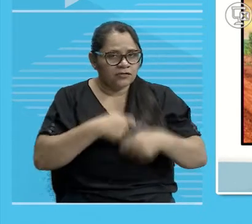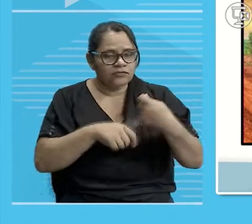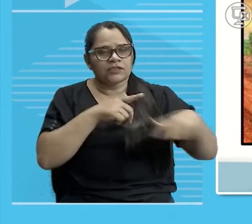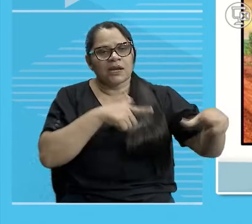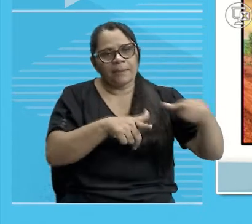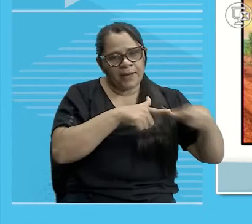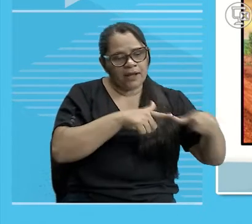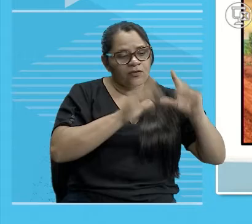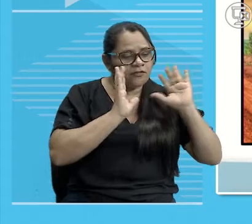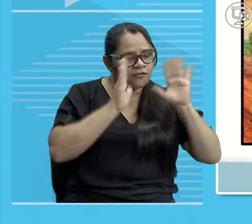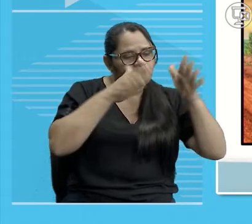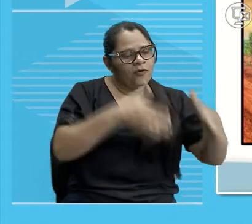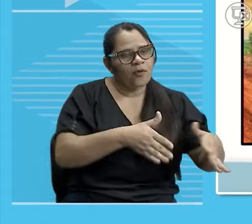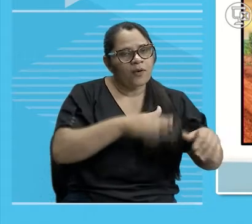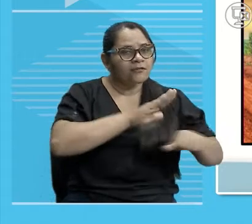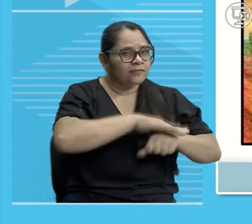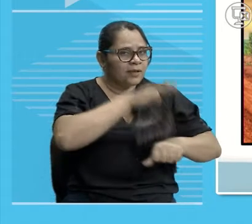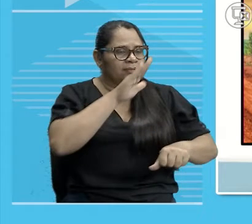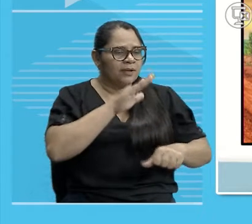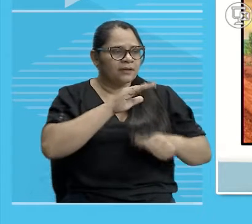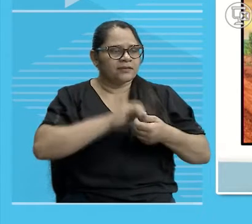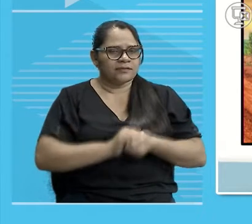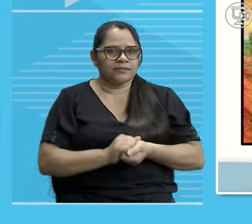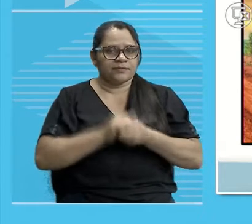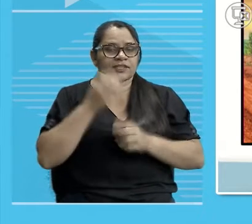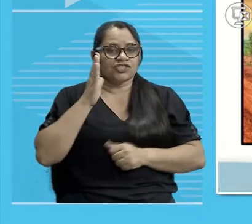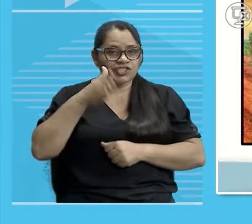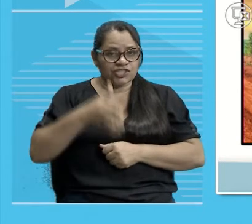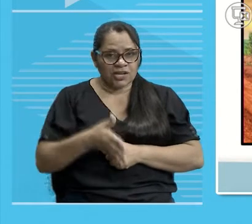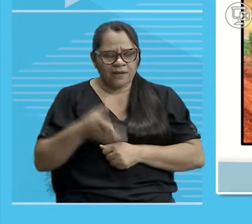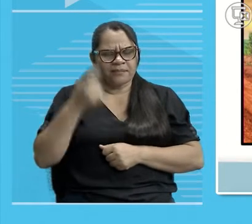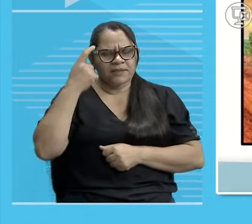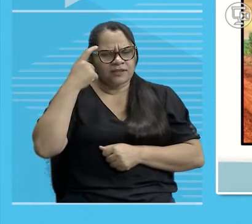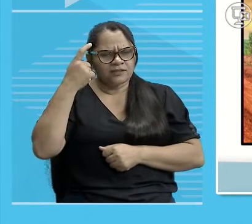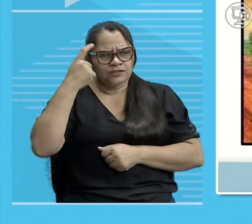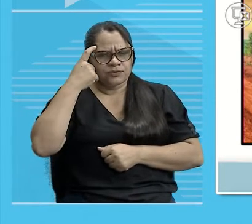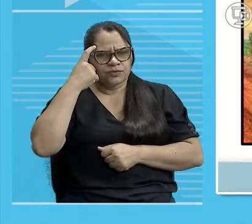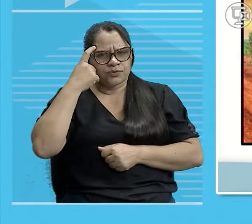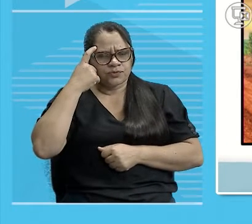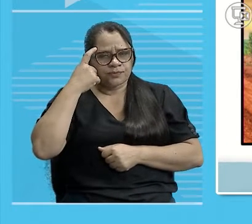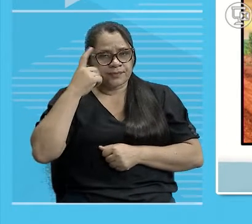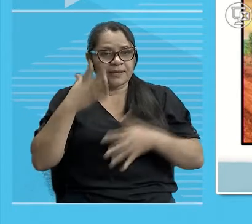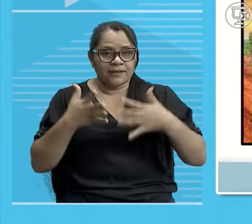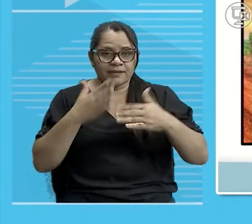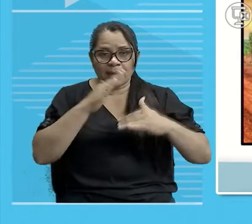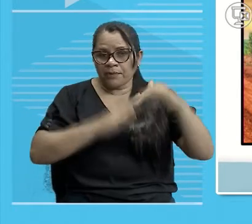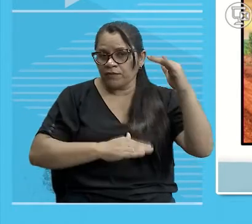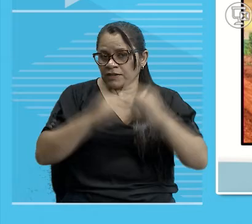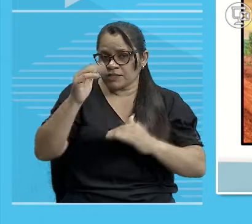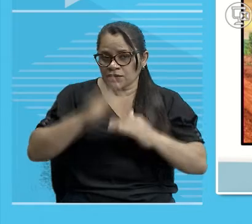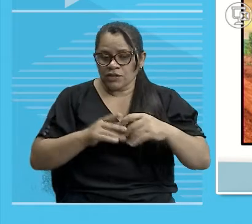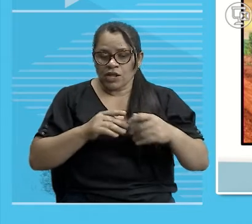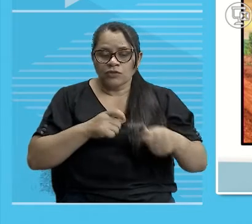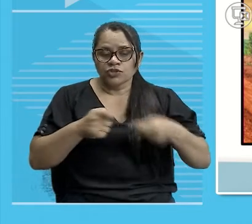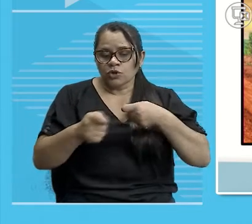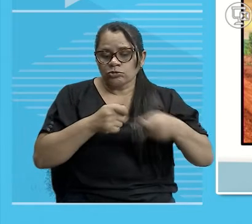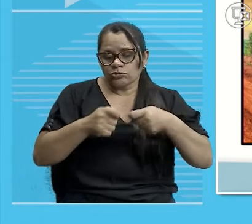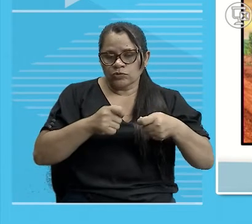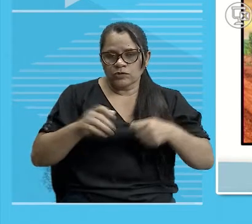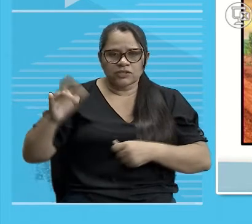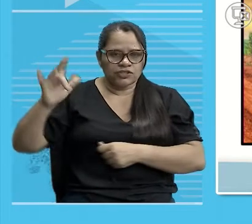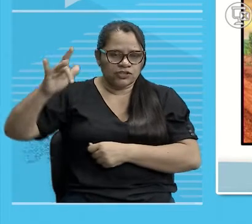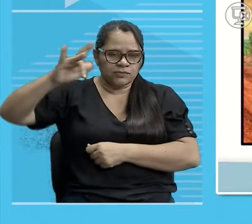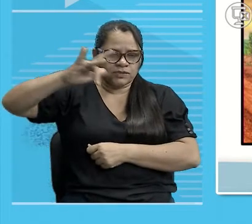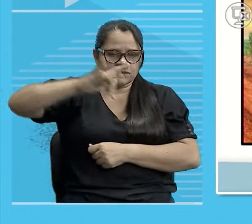alta ainda mais tá bom então já pensou na pode ser um piloto de Drone é uma grande